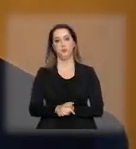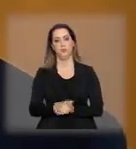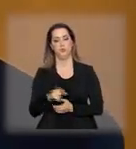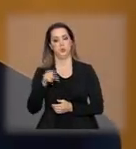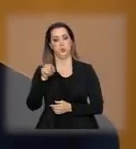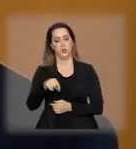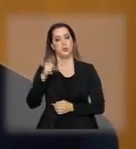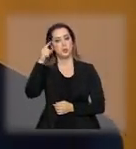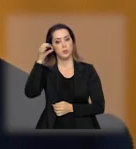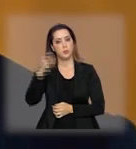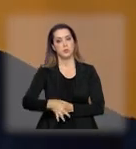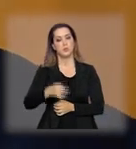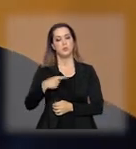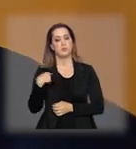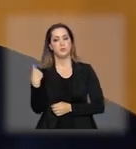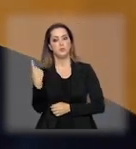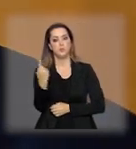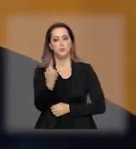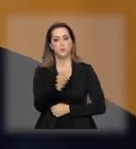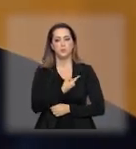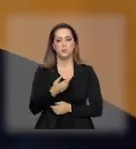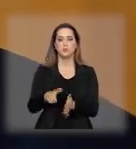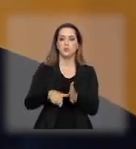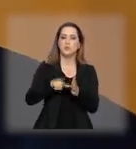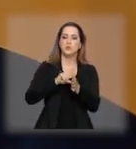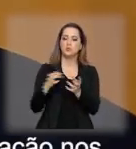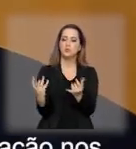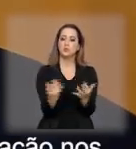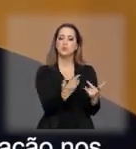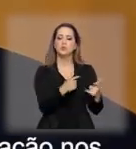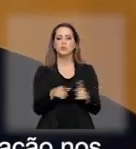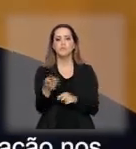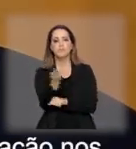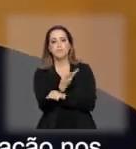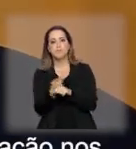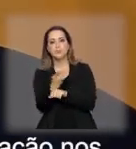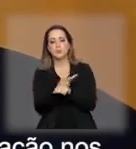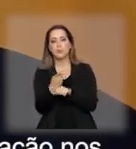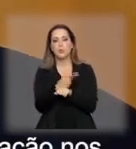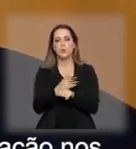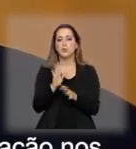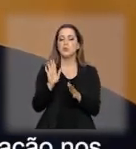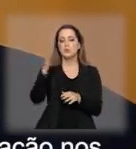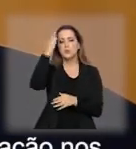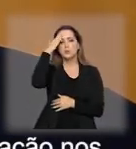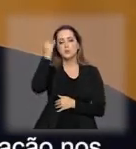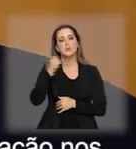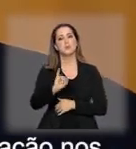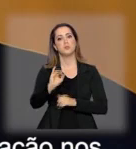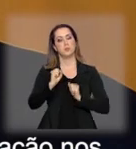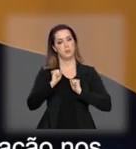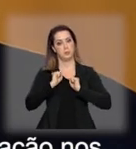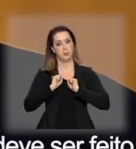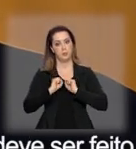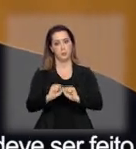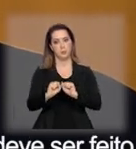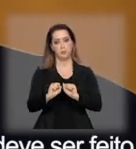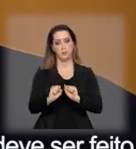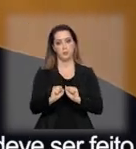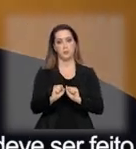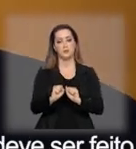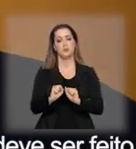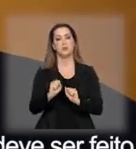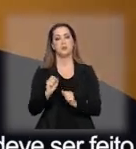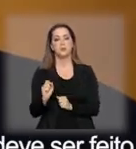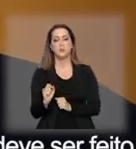melhores práticas então o ideal é que antes de lidar com fogo o produtor procur orientação nos órgãos